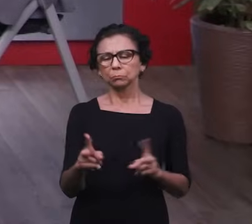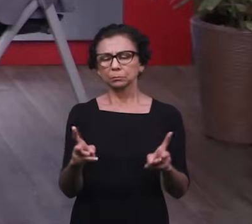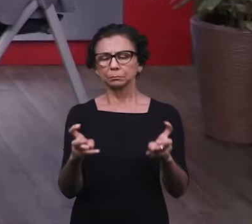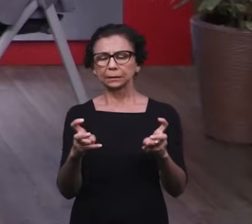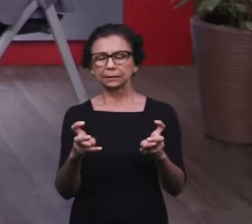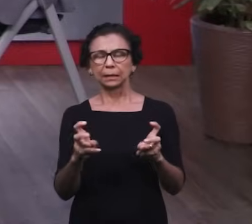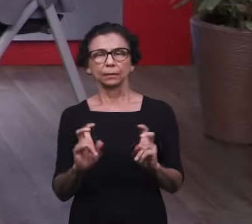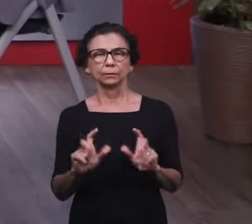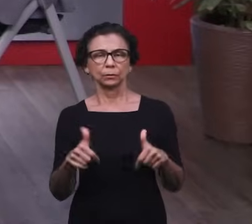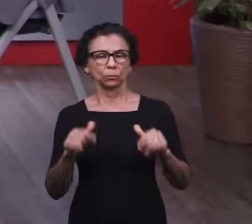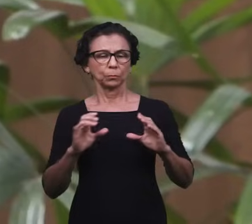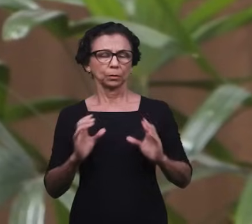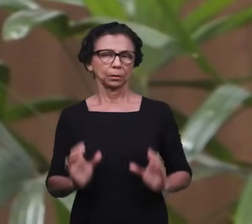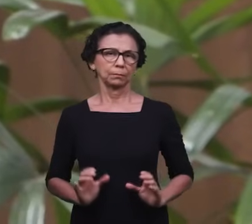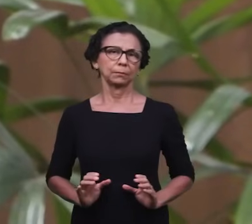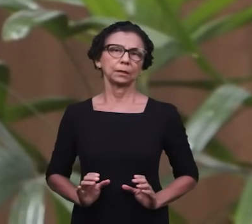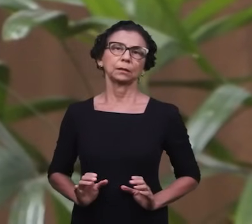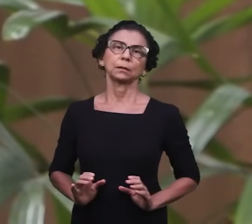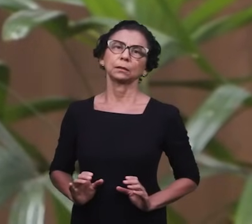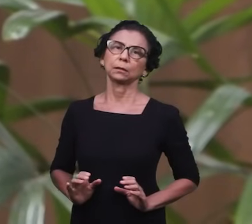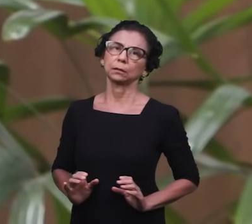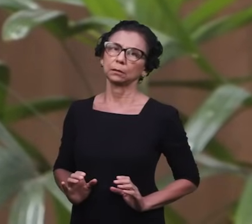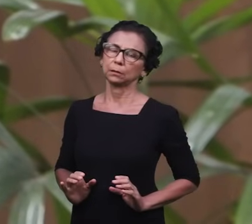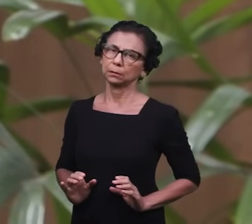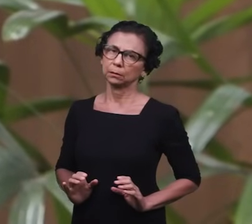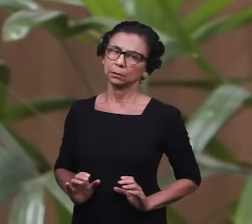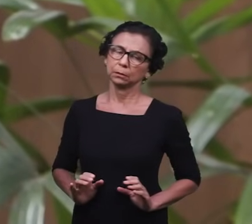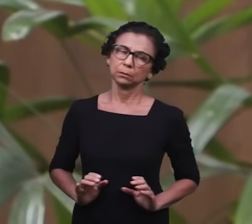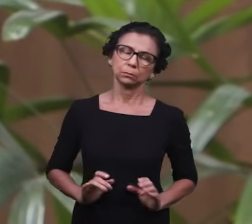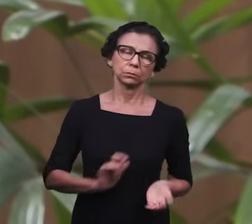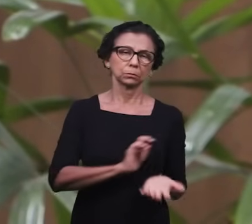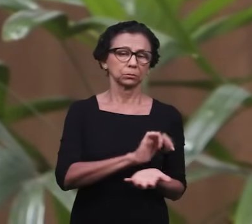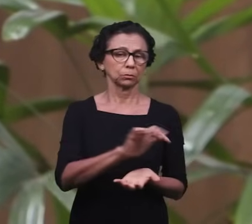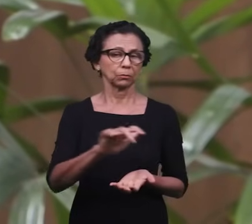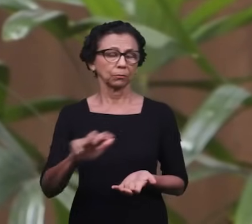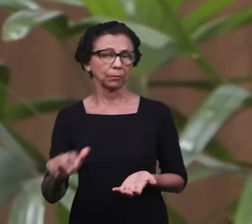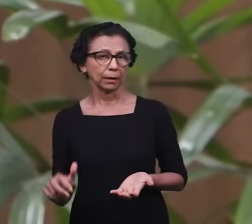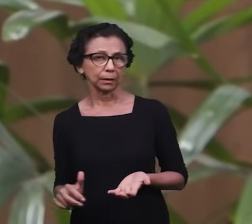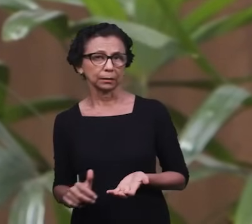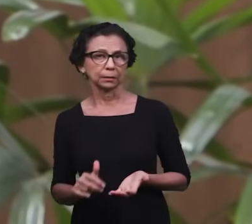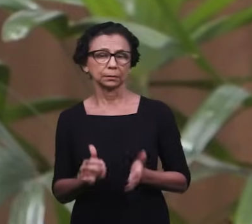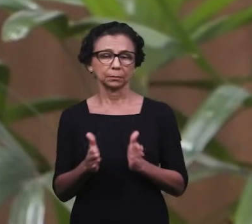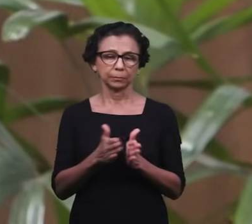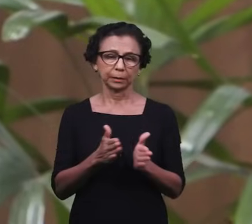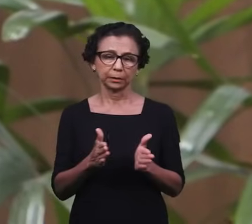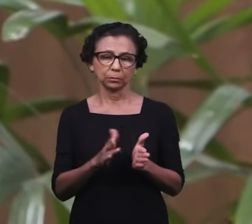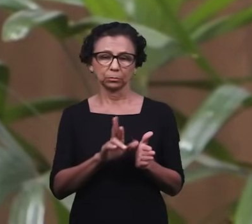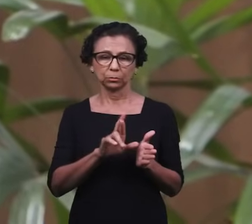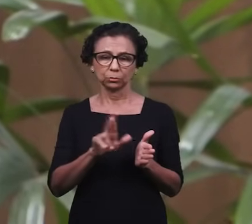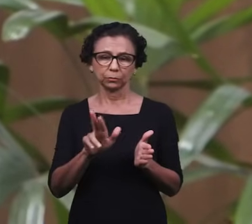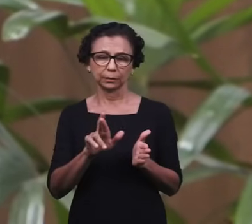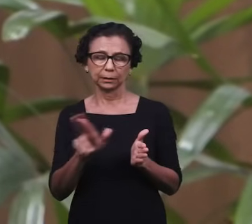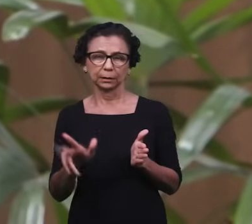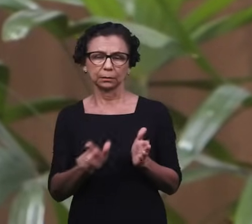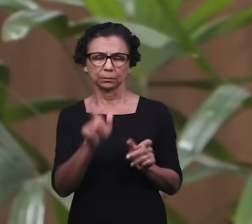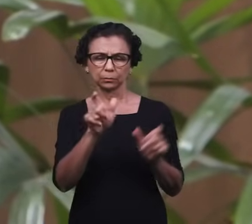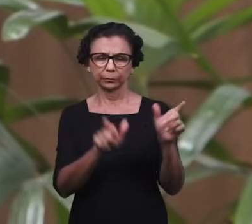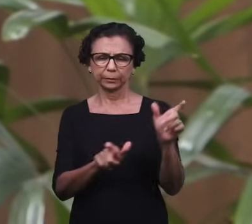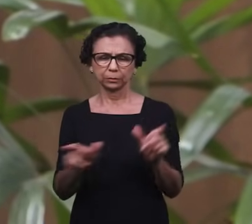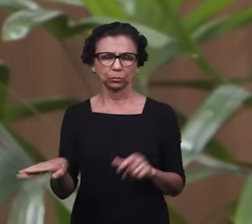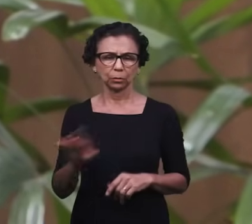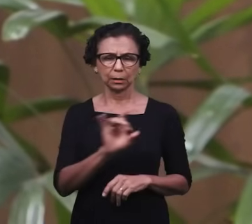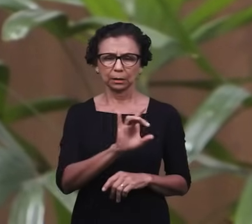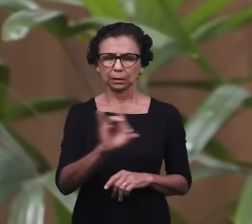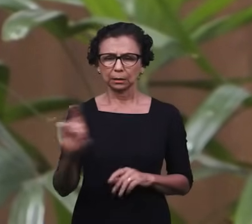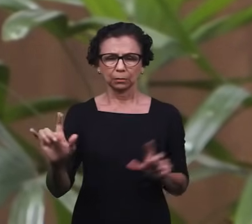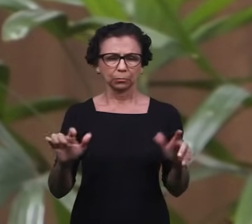Várias manifestações e intensidades diferentes. Então, cada autista vai ter o seu modo de manifestar.